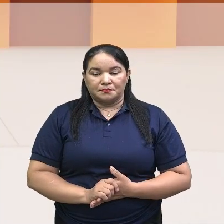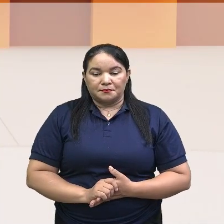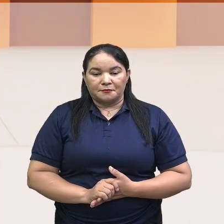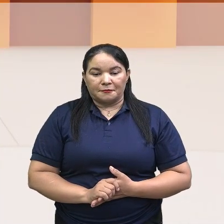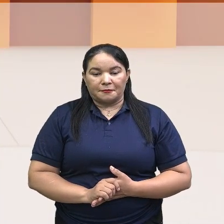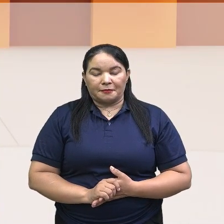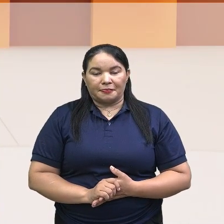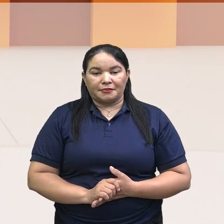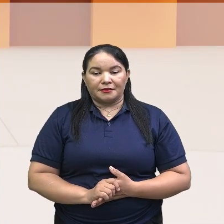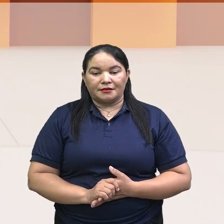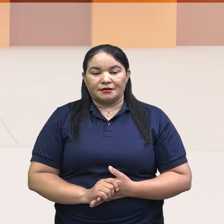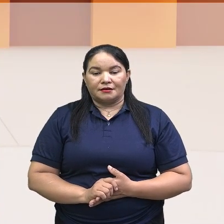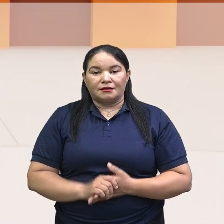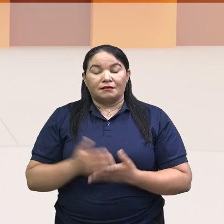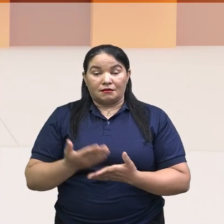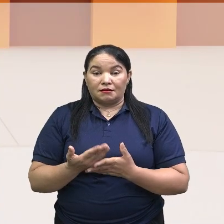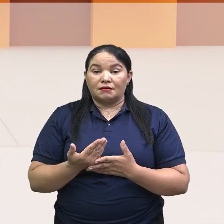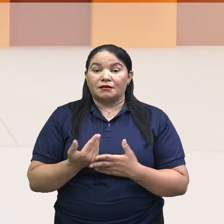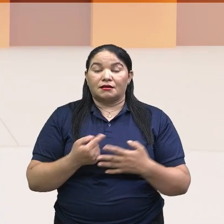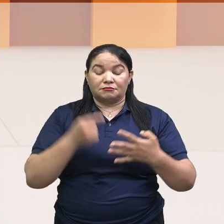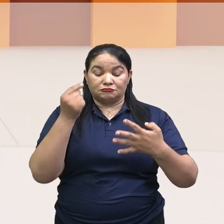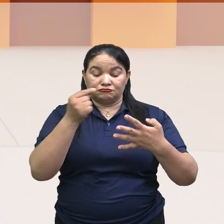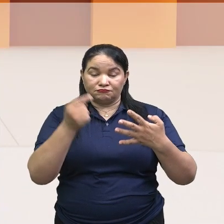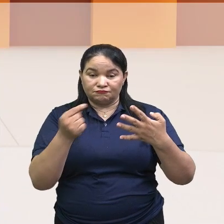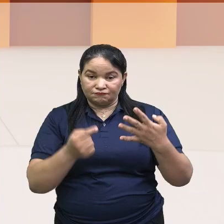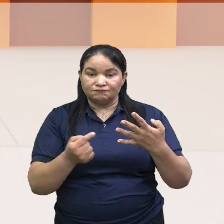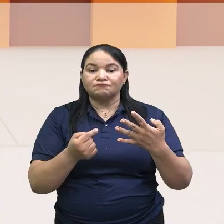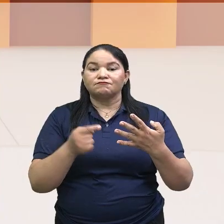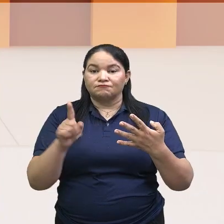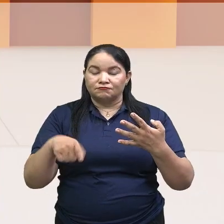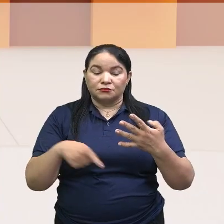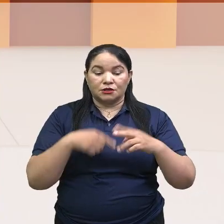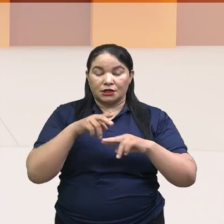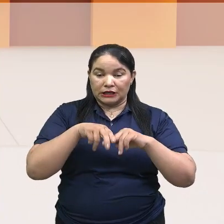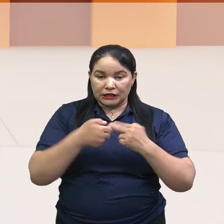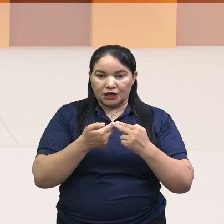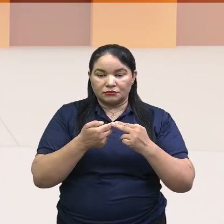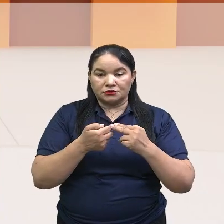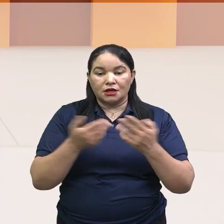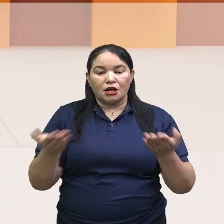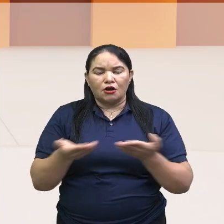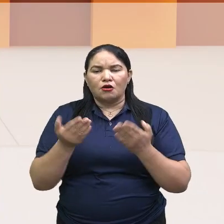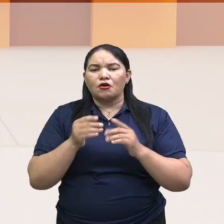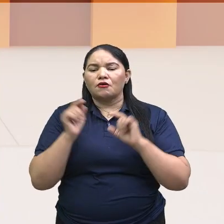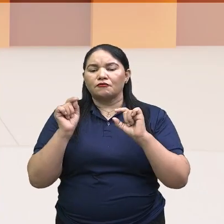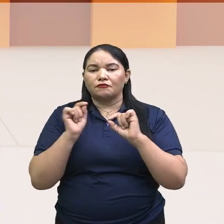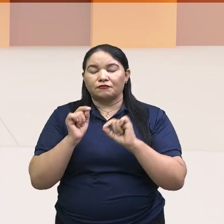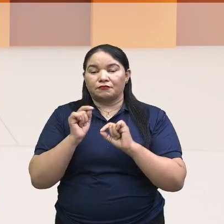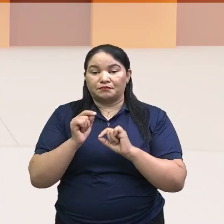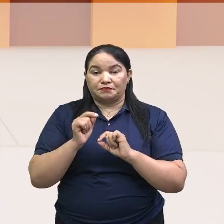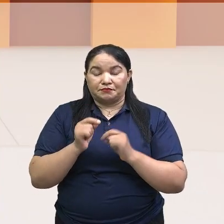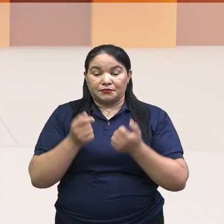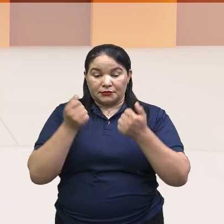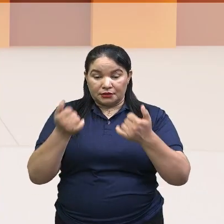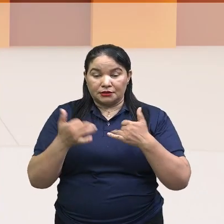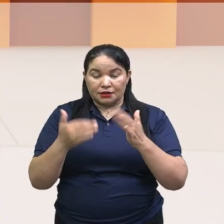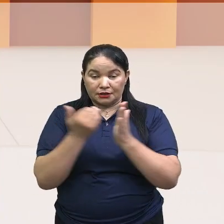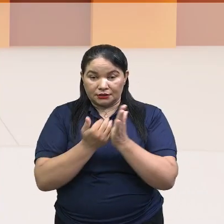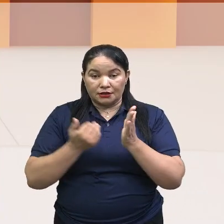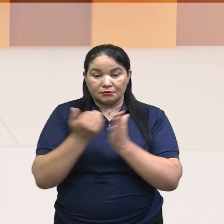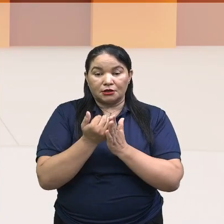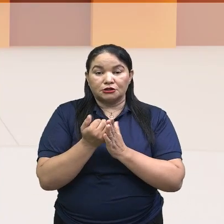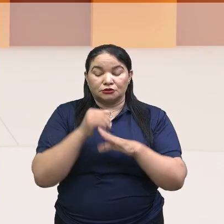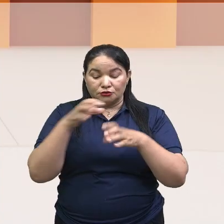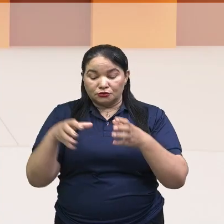da questão da desigualdade, as causas da desigualdade. E agora nós vamos ver a concentração de riqueza, né,